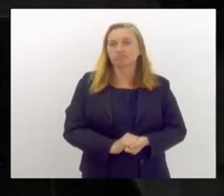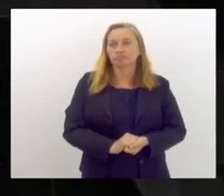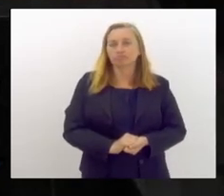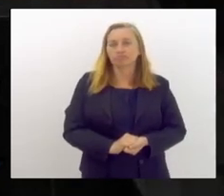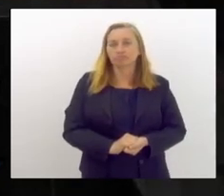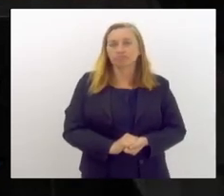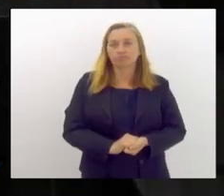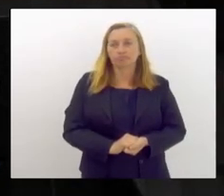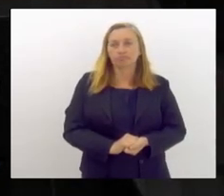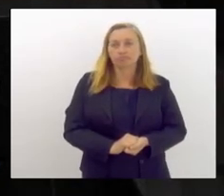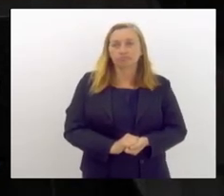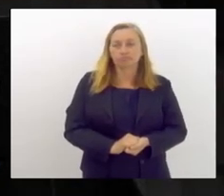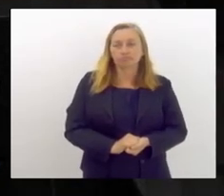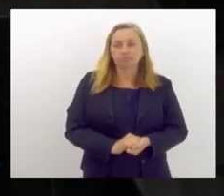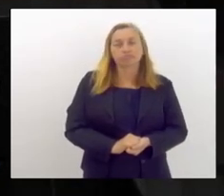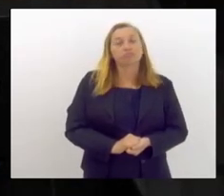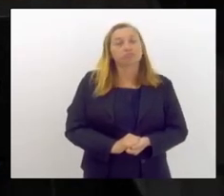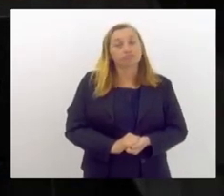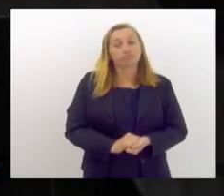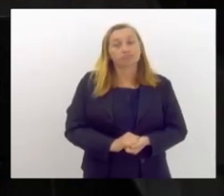atribuição do mesmo.